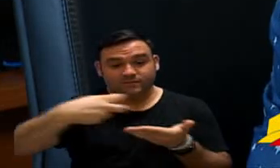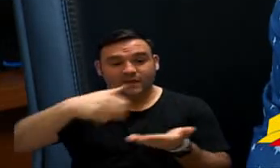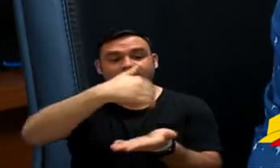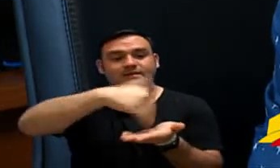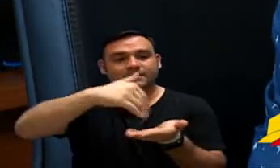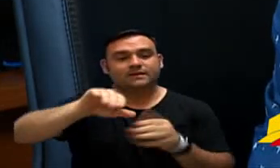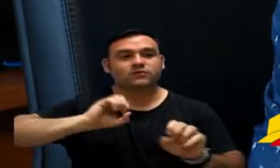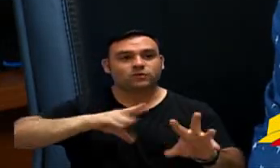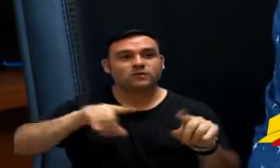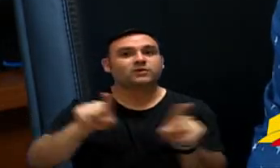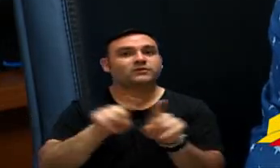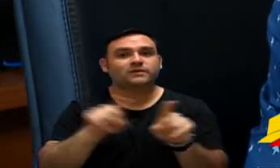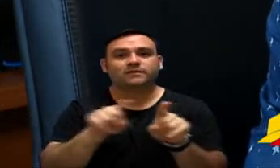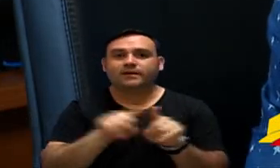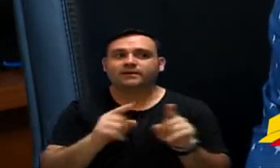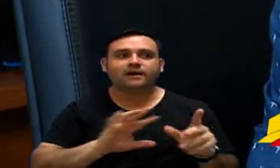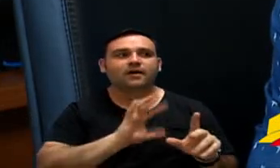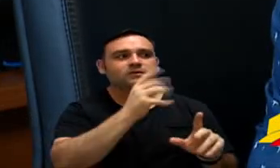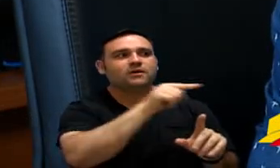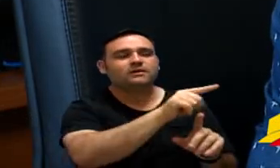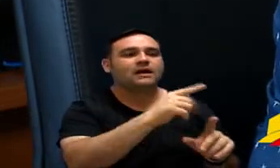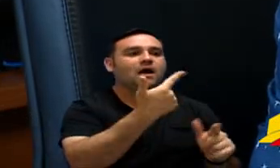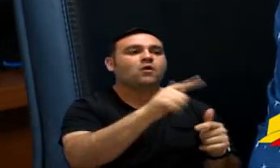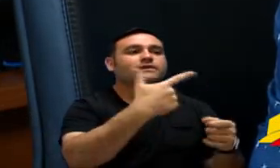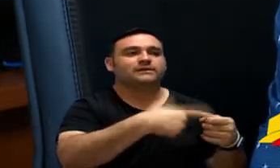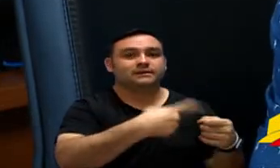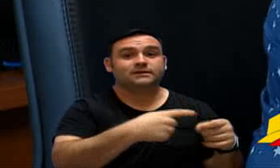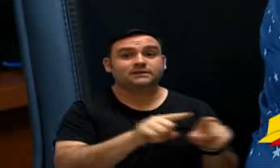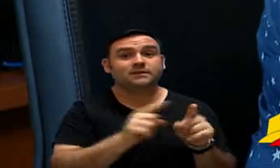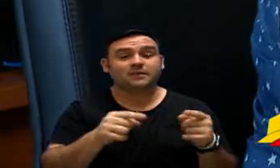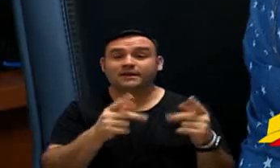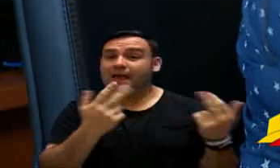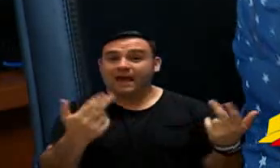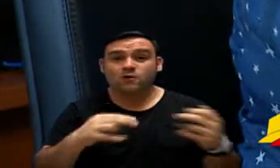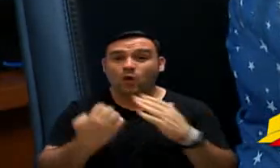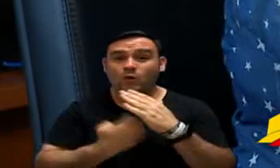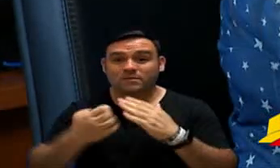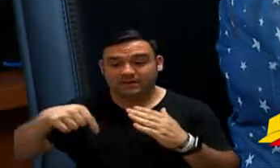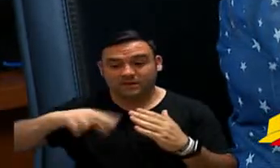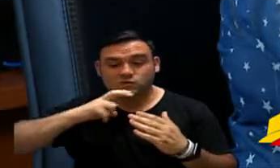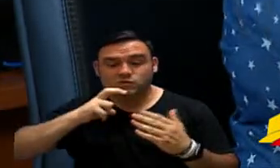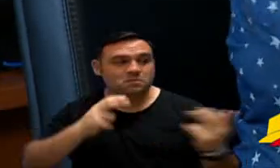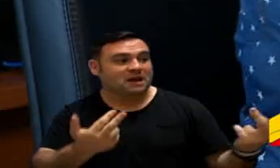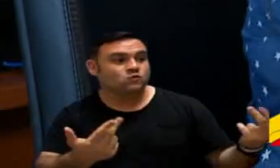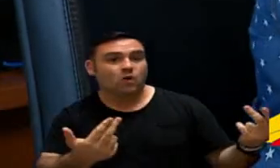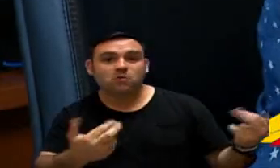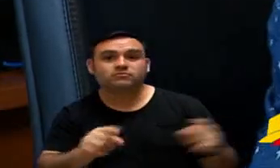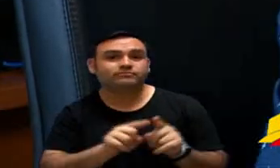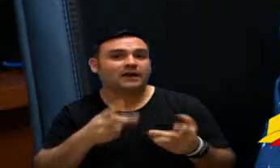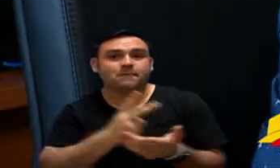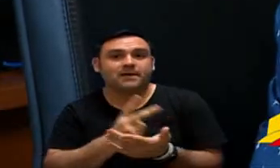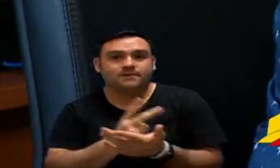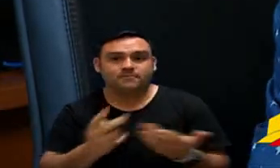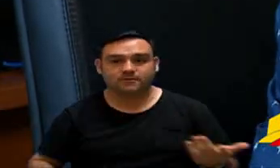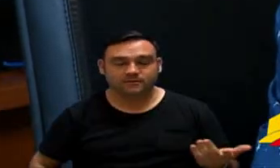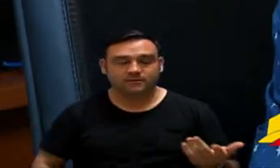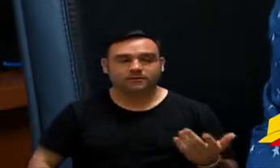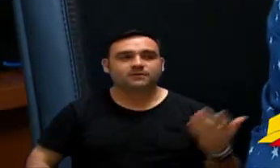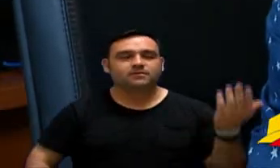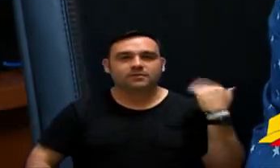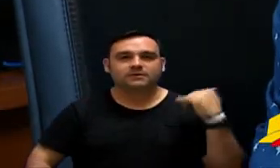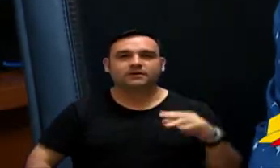secretários de educação e assim por diante. E essas empresas são as mesmas que estão passando aqui em Sorocaba, que